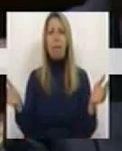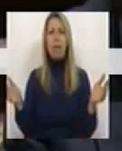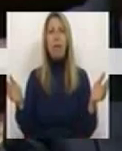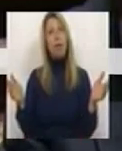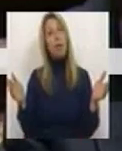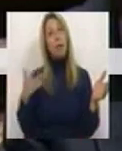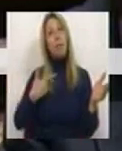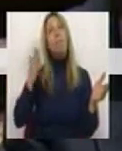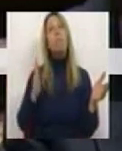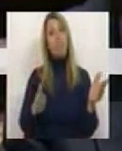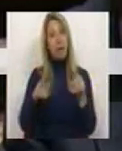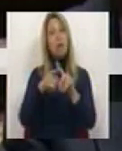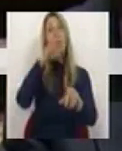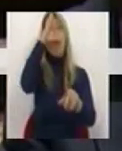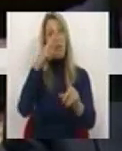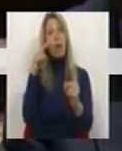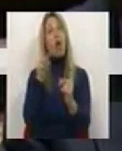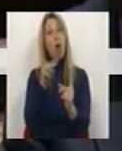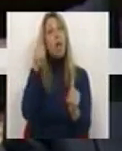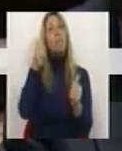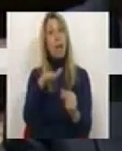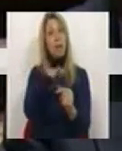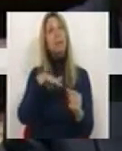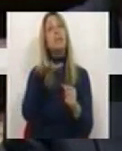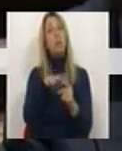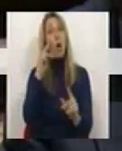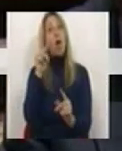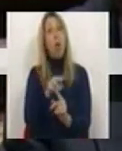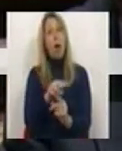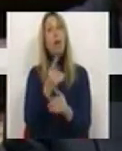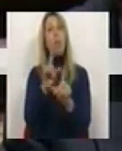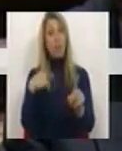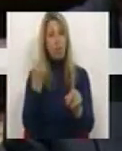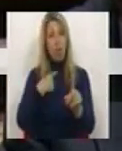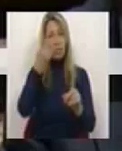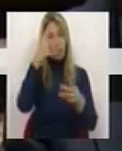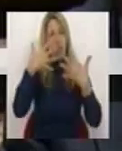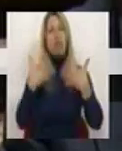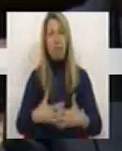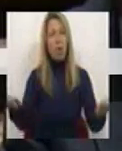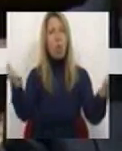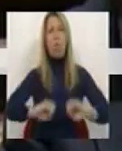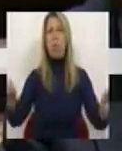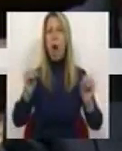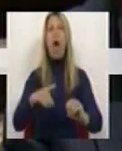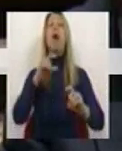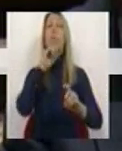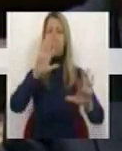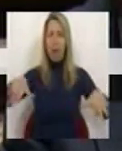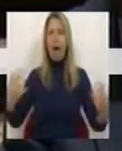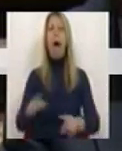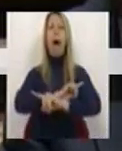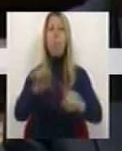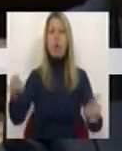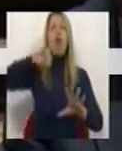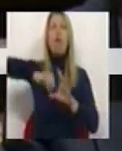menos que o Governo olhe muito bem para este caso, porque nós não temos dúvidas nenhumas que há ainda possibilidade de impedir os furos em Algesur e que esse tem de